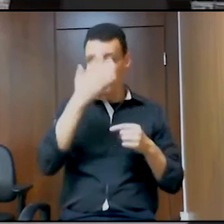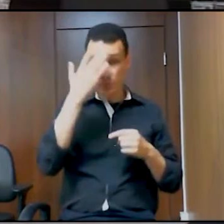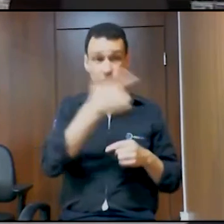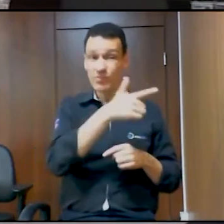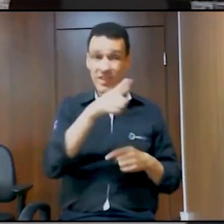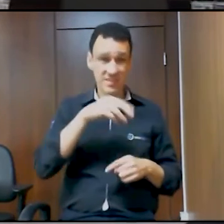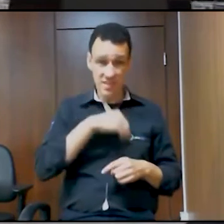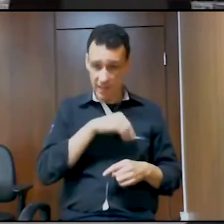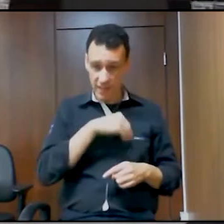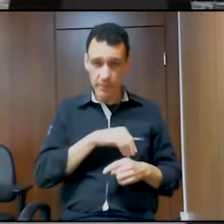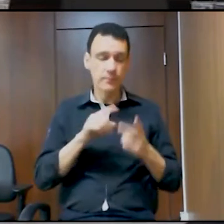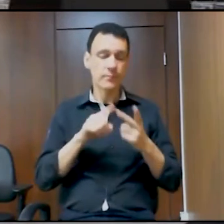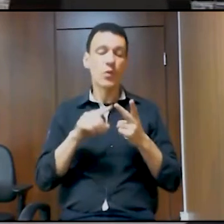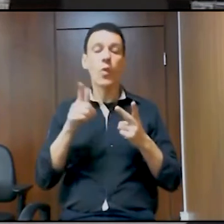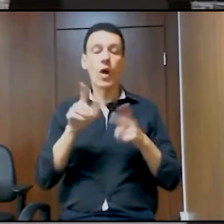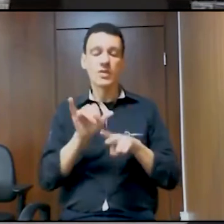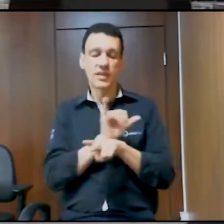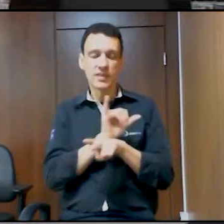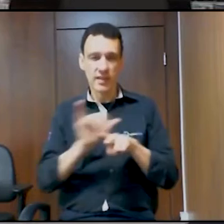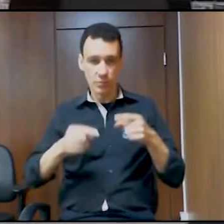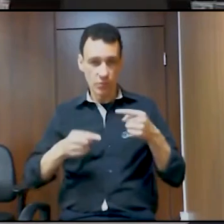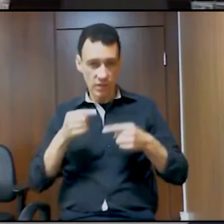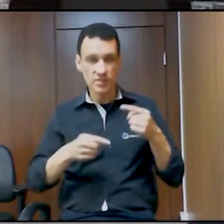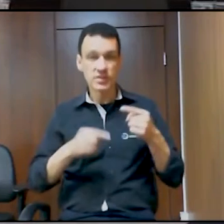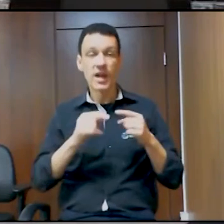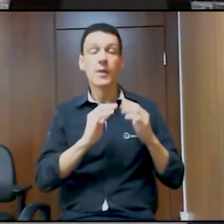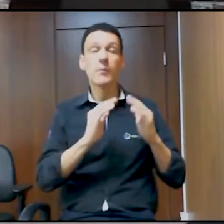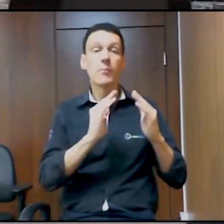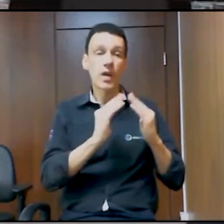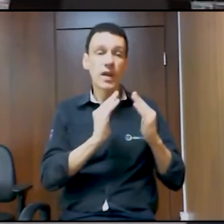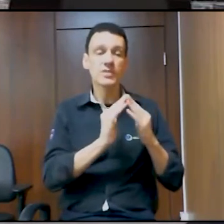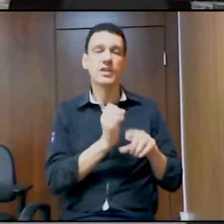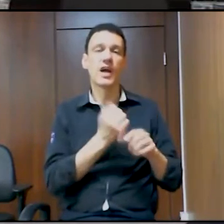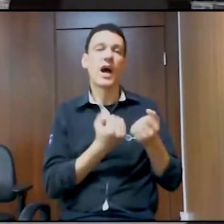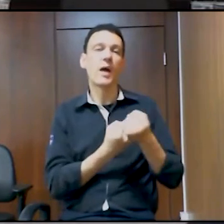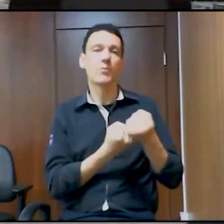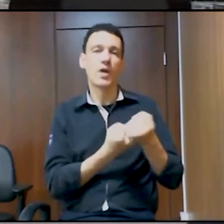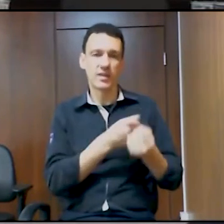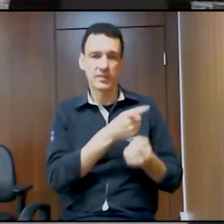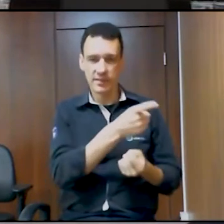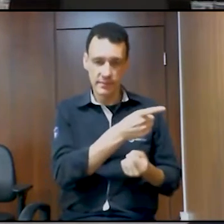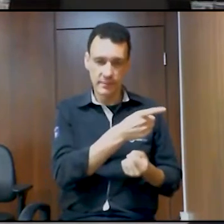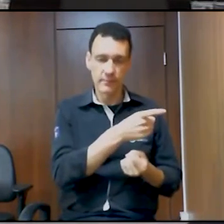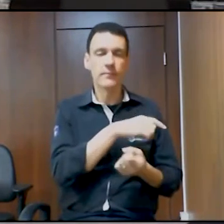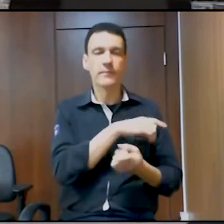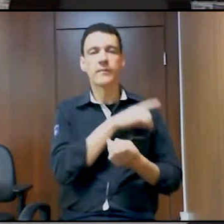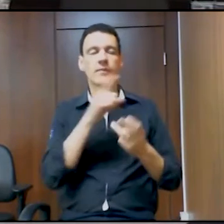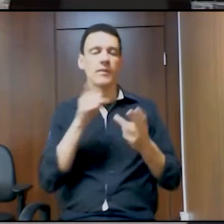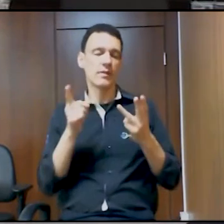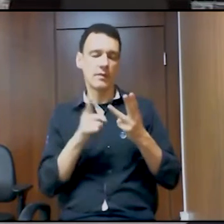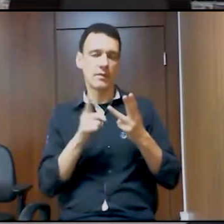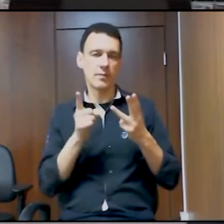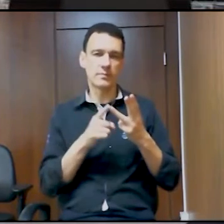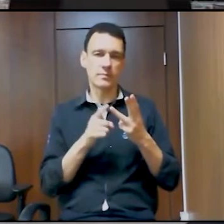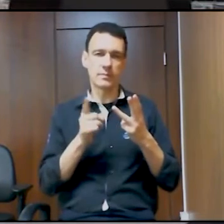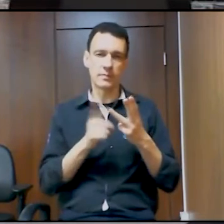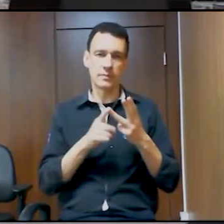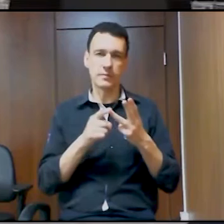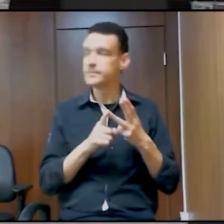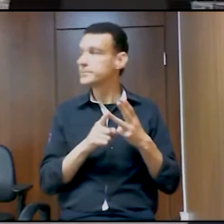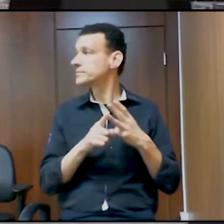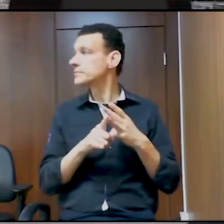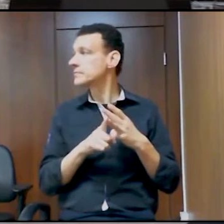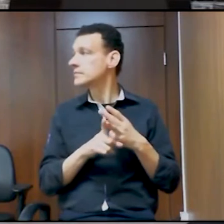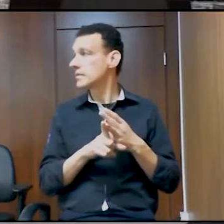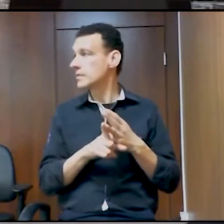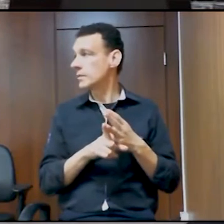é, quais são as estratégias da política para moradia apoiada? A terceira que eu tenho a gente não resolveu